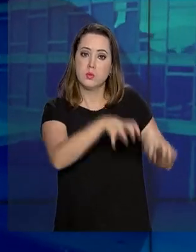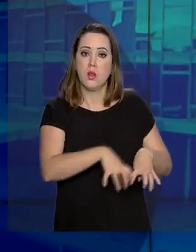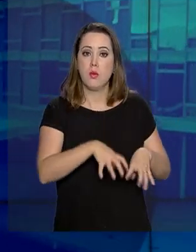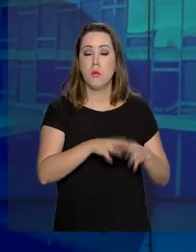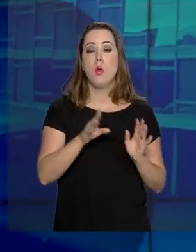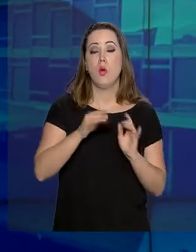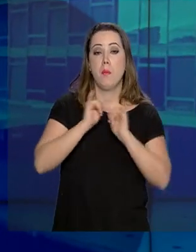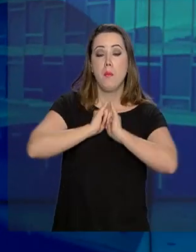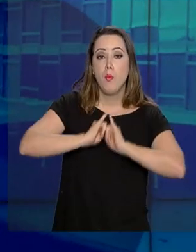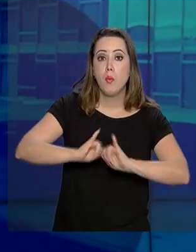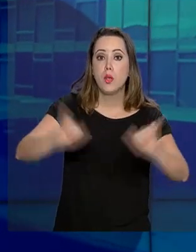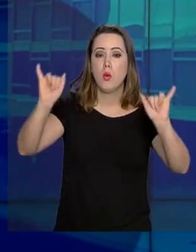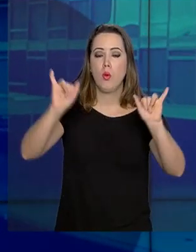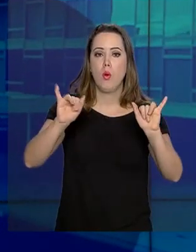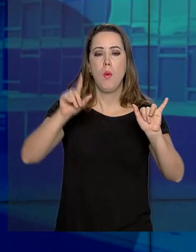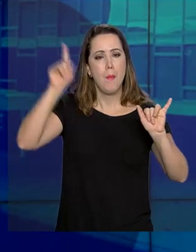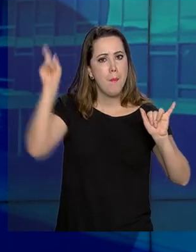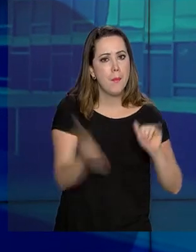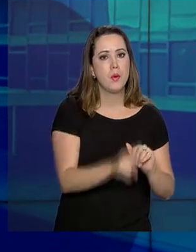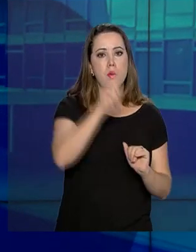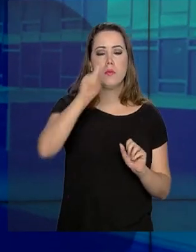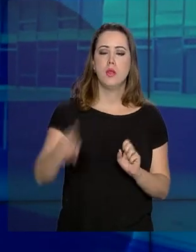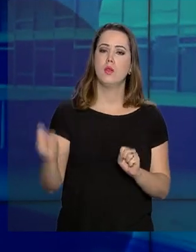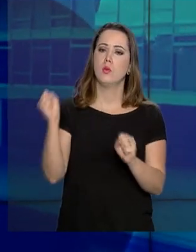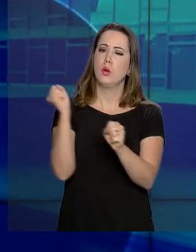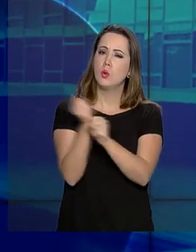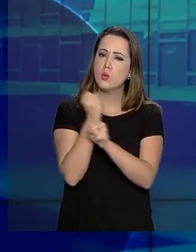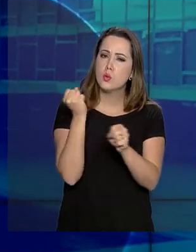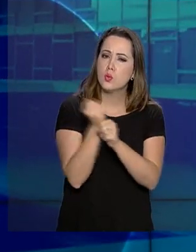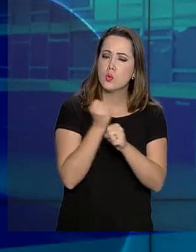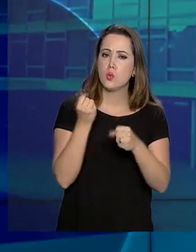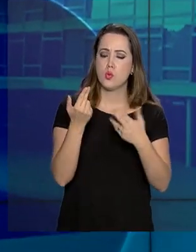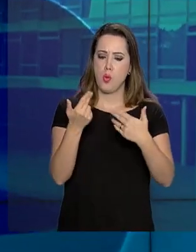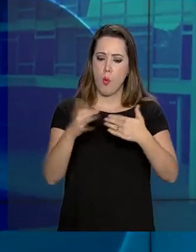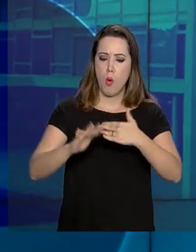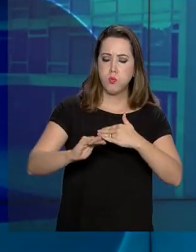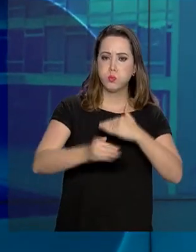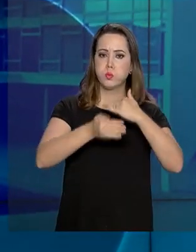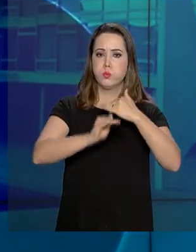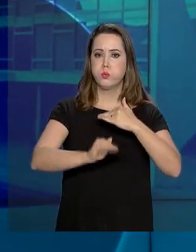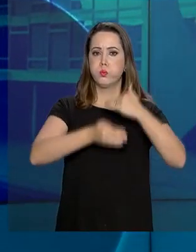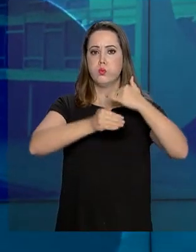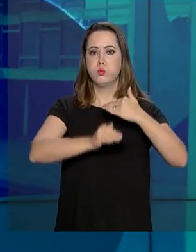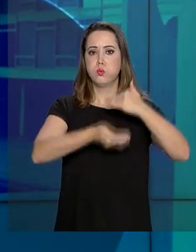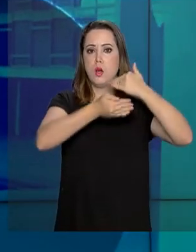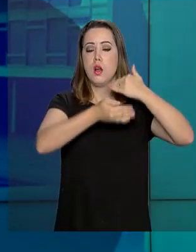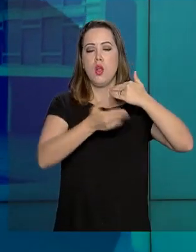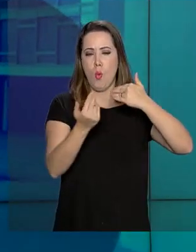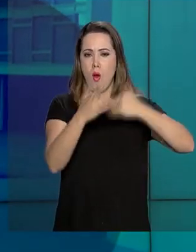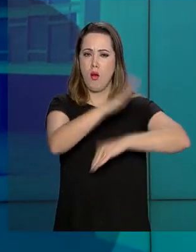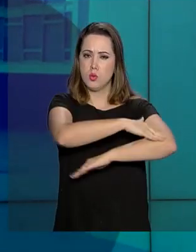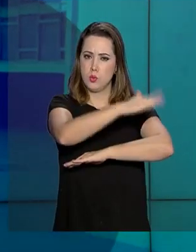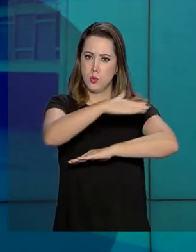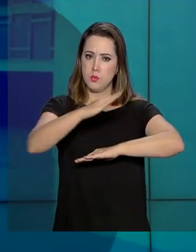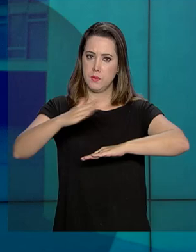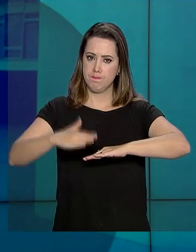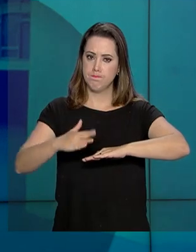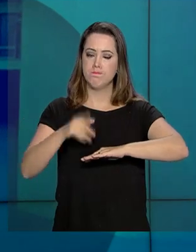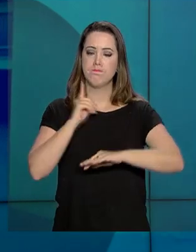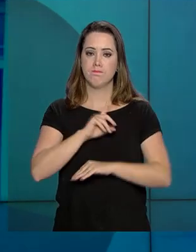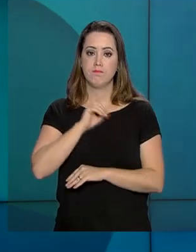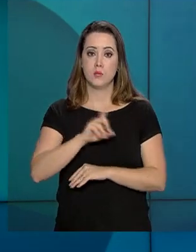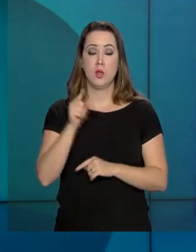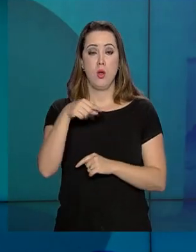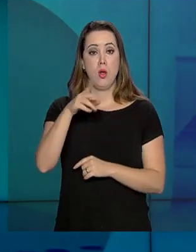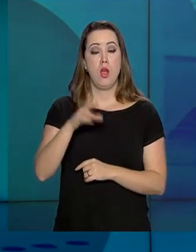desativação de todas as barragens construídas pelo método am montante como a que rompeu em Brumadinho Minas Gerais